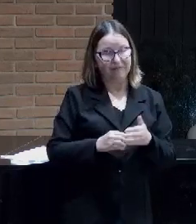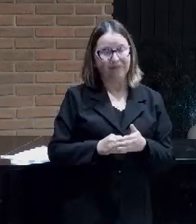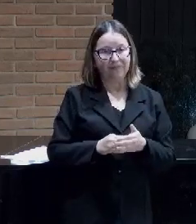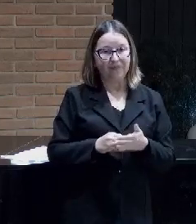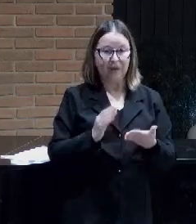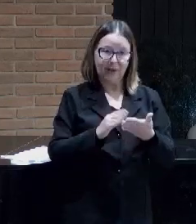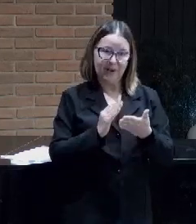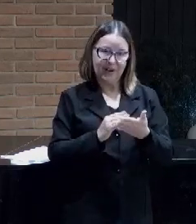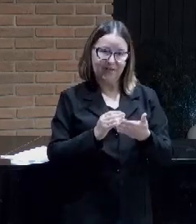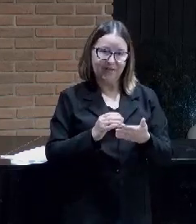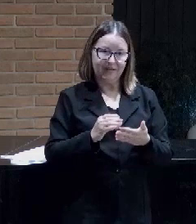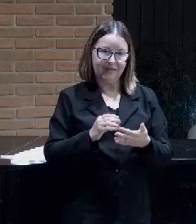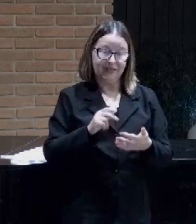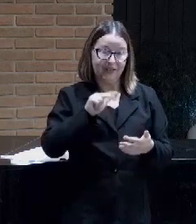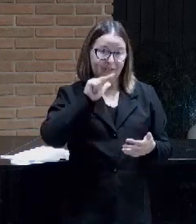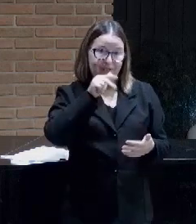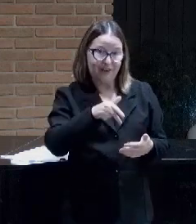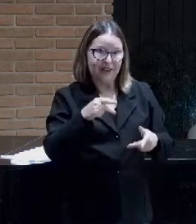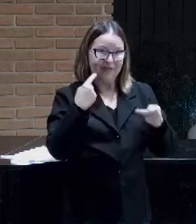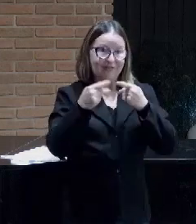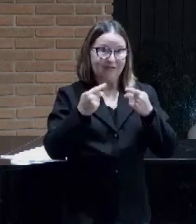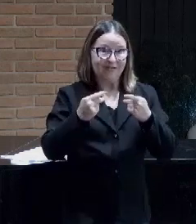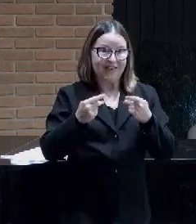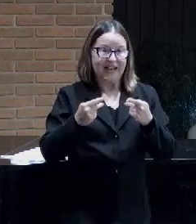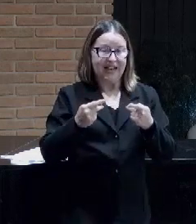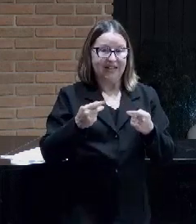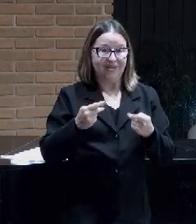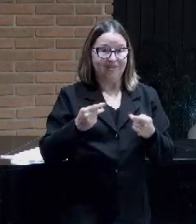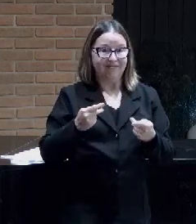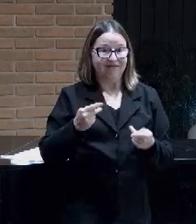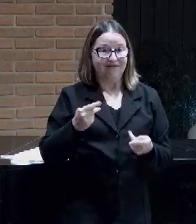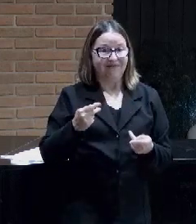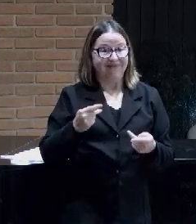livro de Jonas fala sobre contentamento, sobre estar